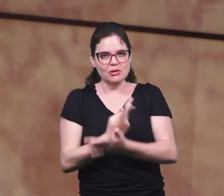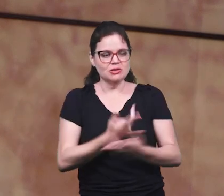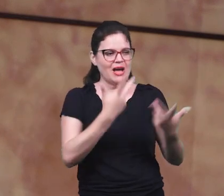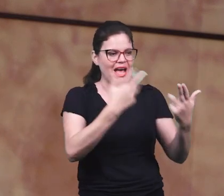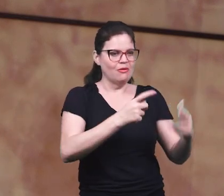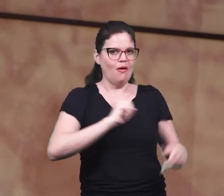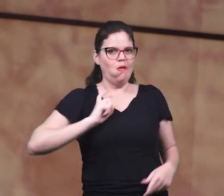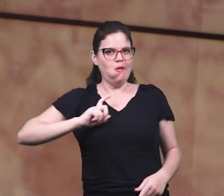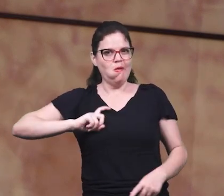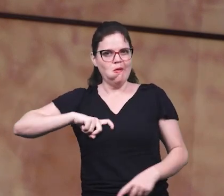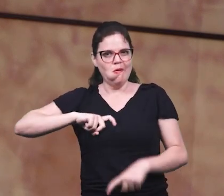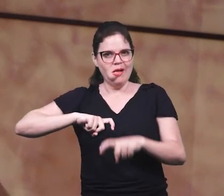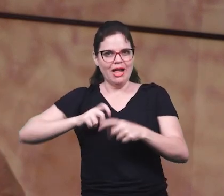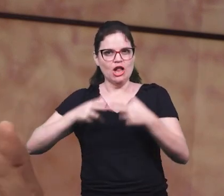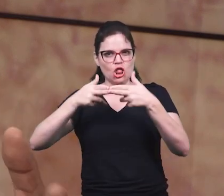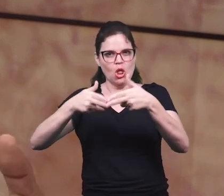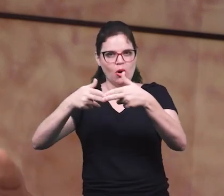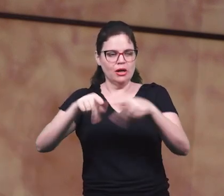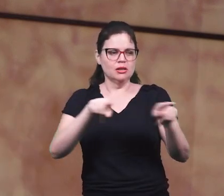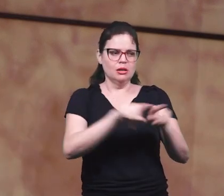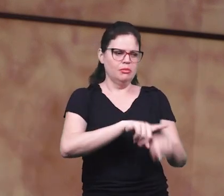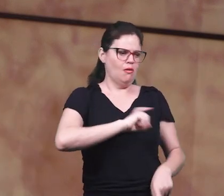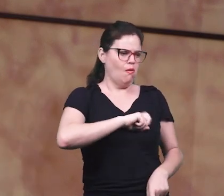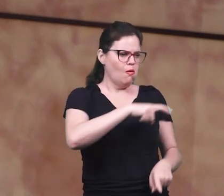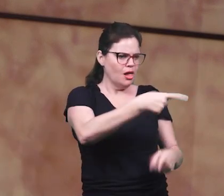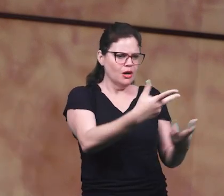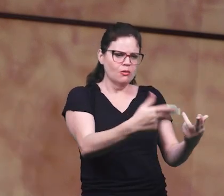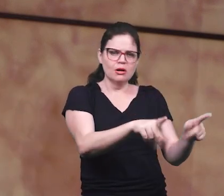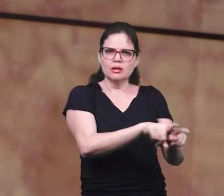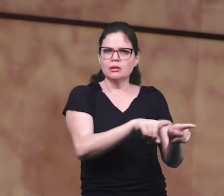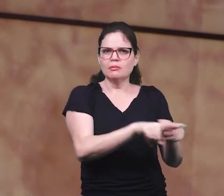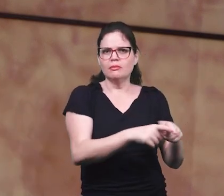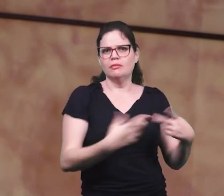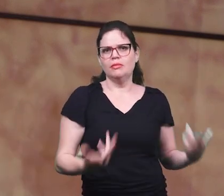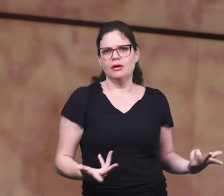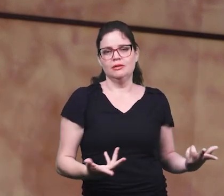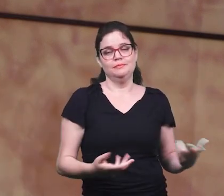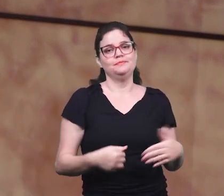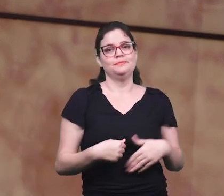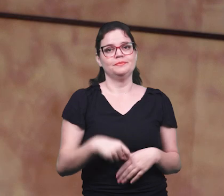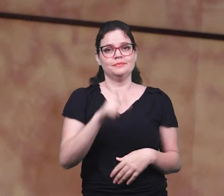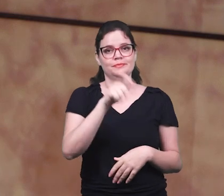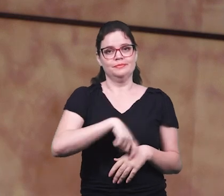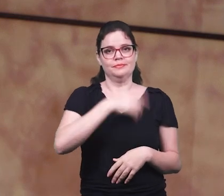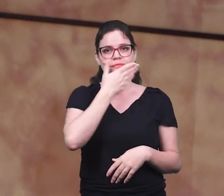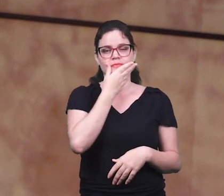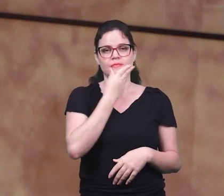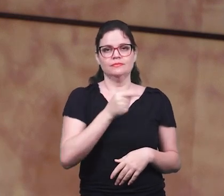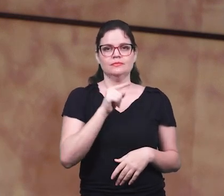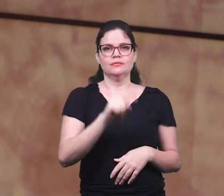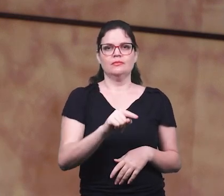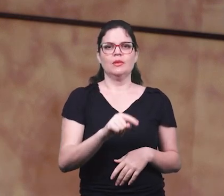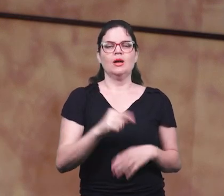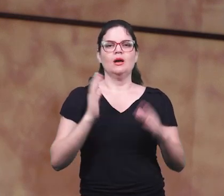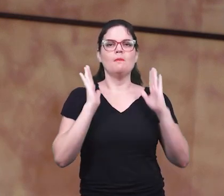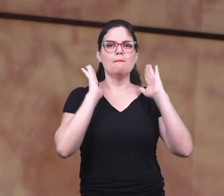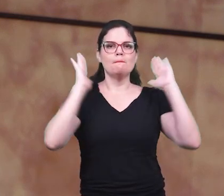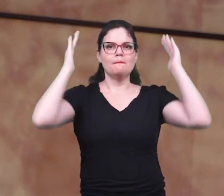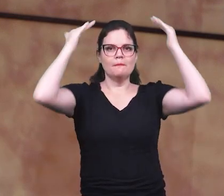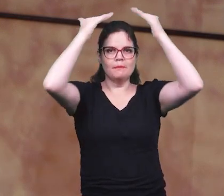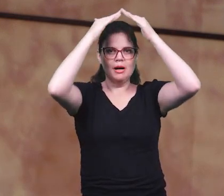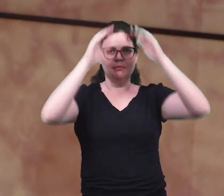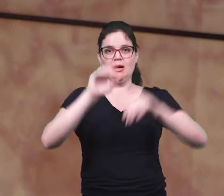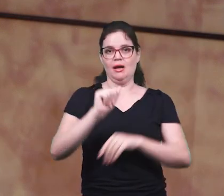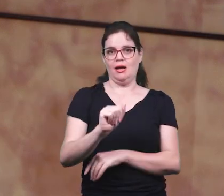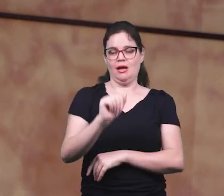sobre Apocalipse, né? O momento final, ele pregava muito sobre isso, né? E Savonarola, ele foi convocado pelo